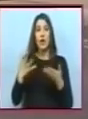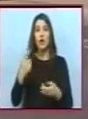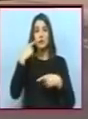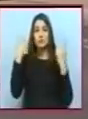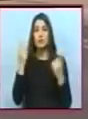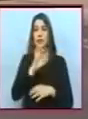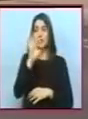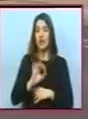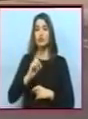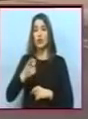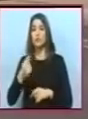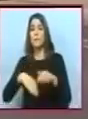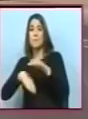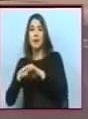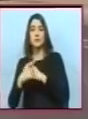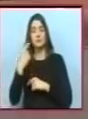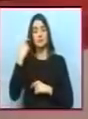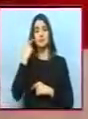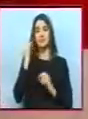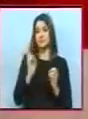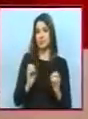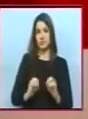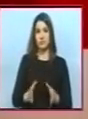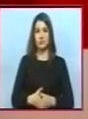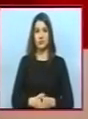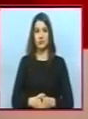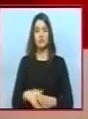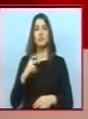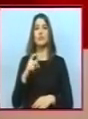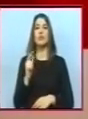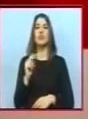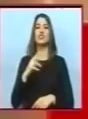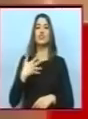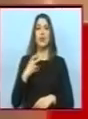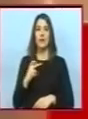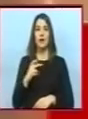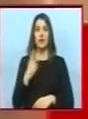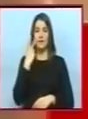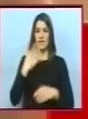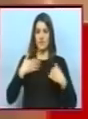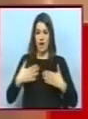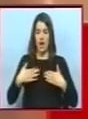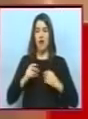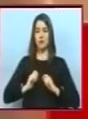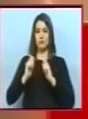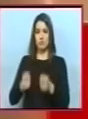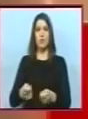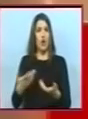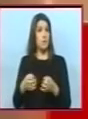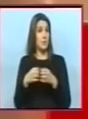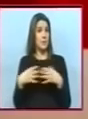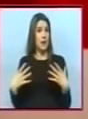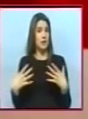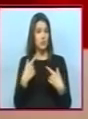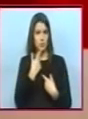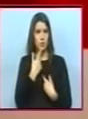taxas ou limites para as heranças. Alexandra, nos últimos anos as doações em vida têm vindo a aumentar. Sim.